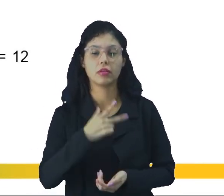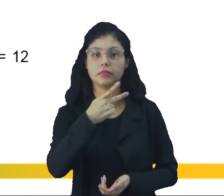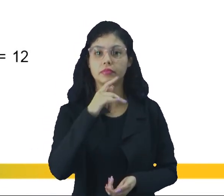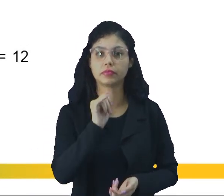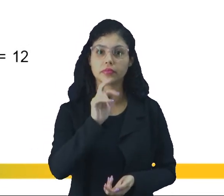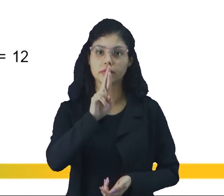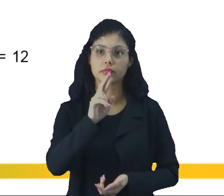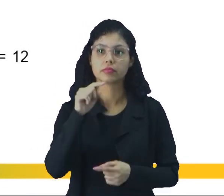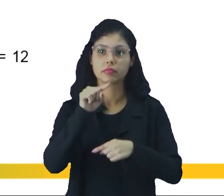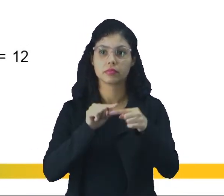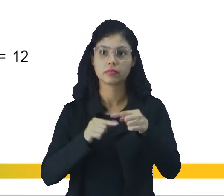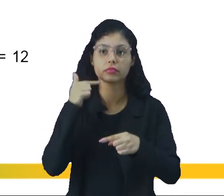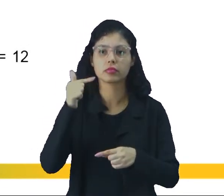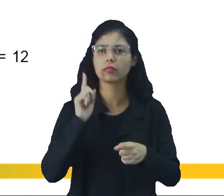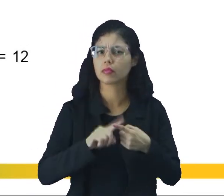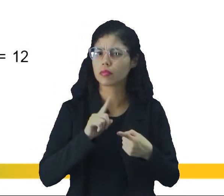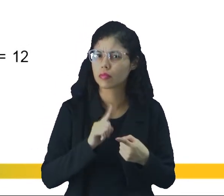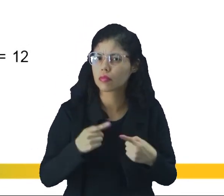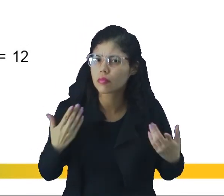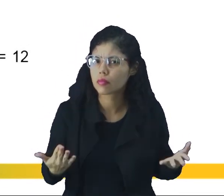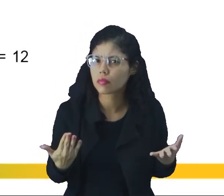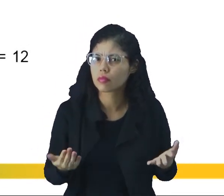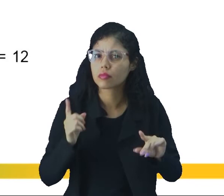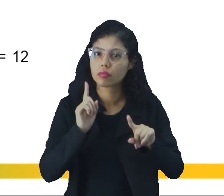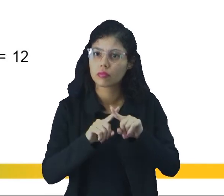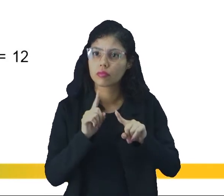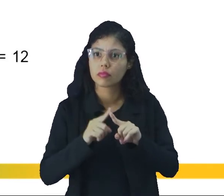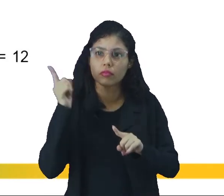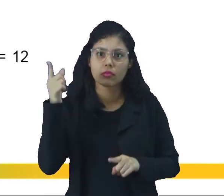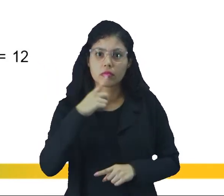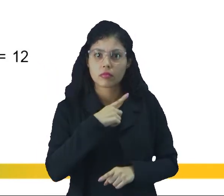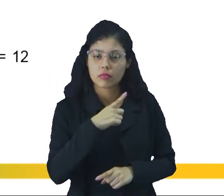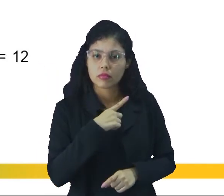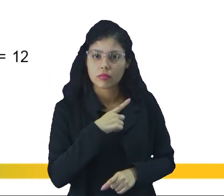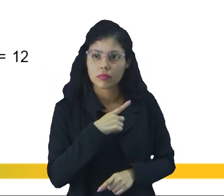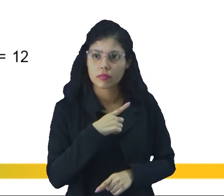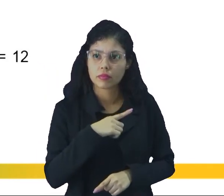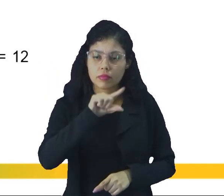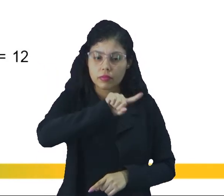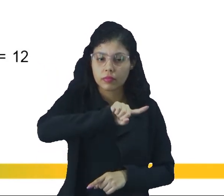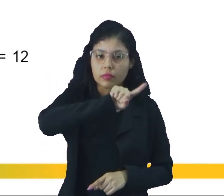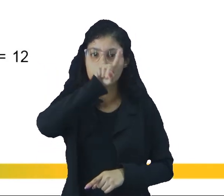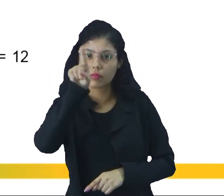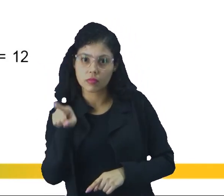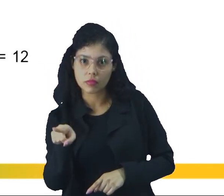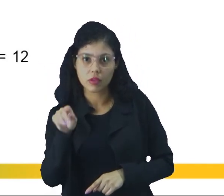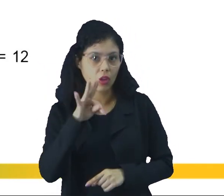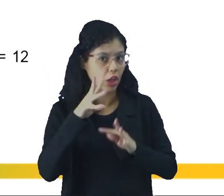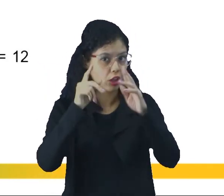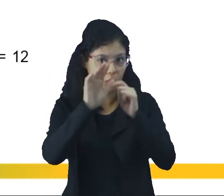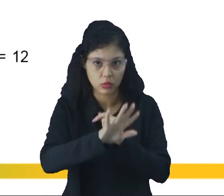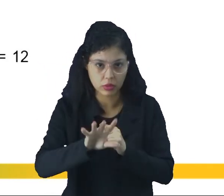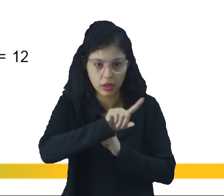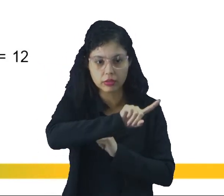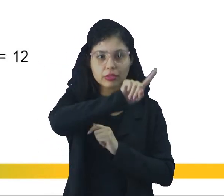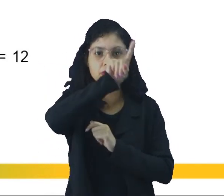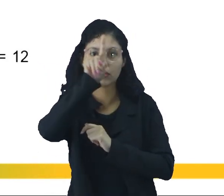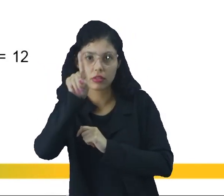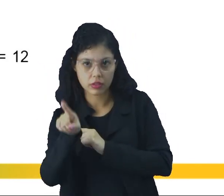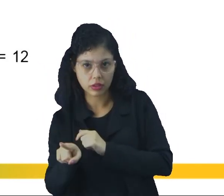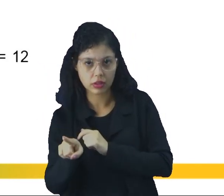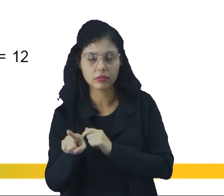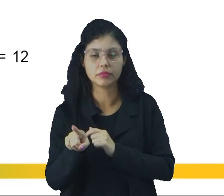πr ao quadrado dividido para 2. Por quê? Porque aqui eu tenho uma semicircunferência. Não é uma circunferência completa,